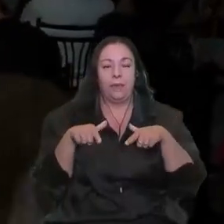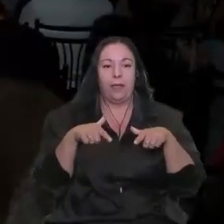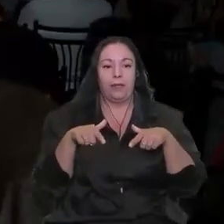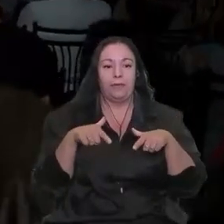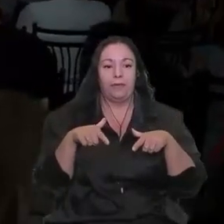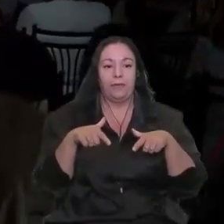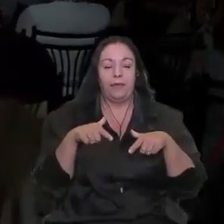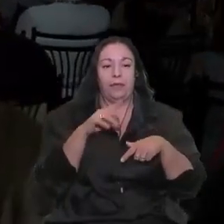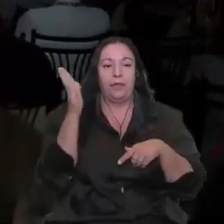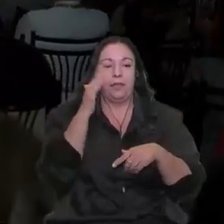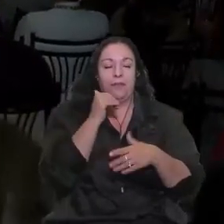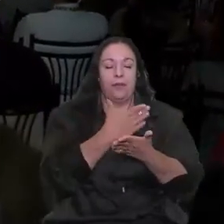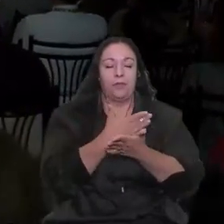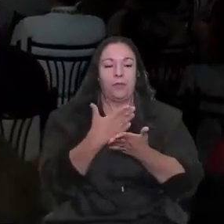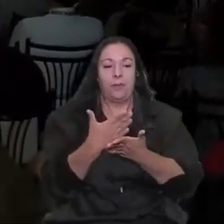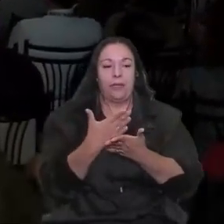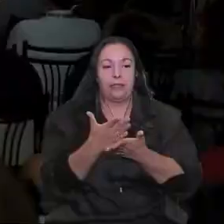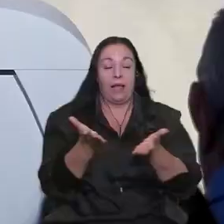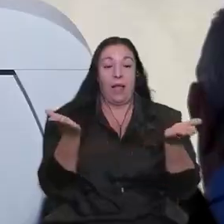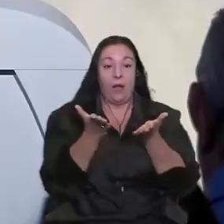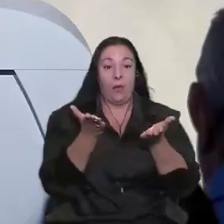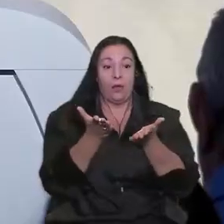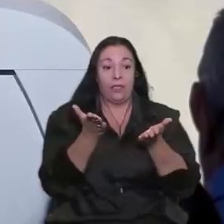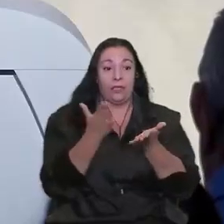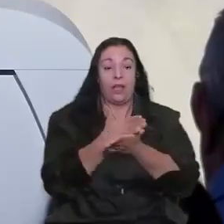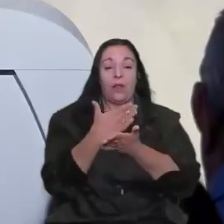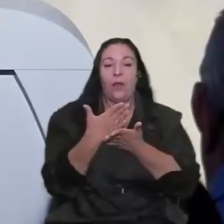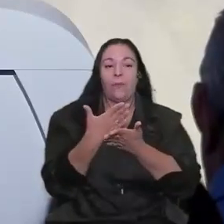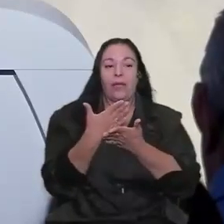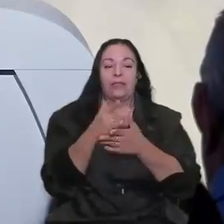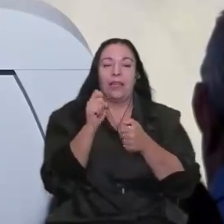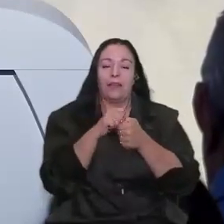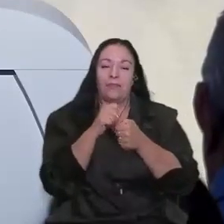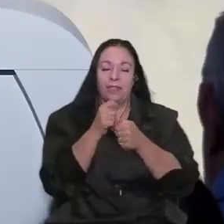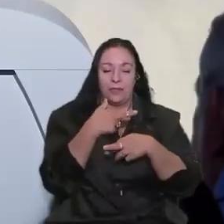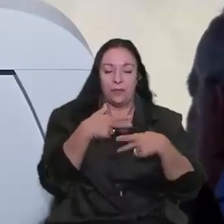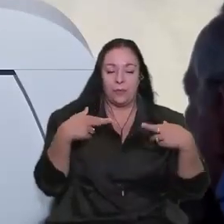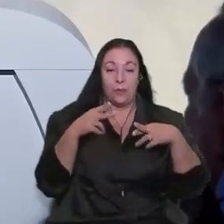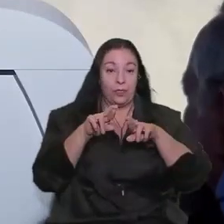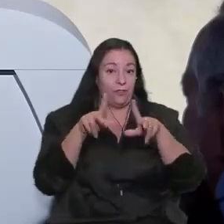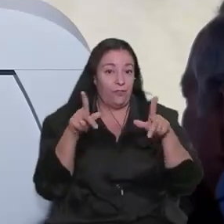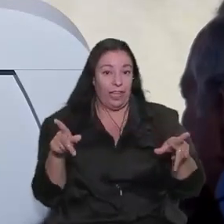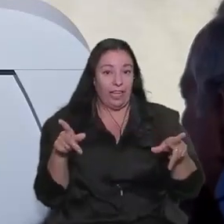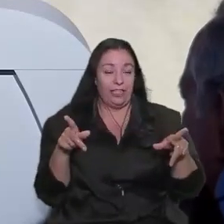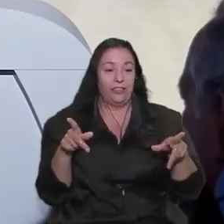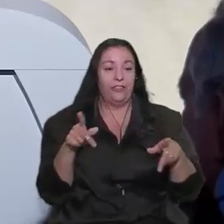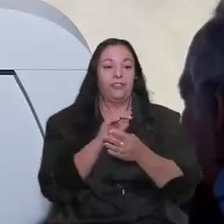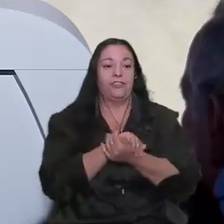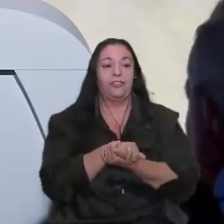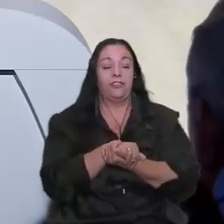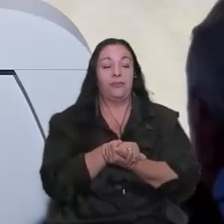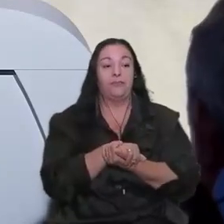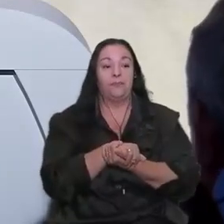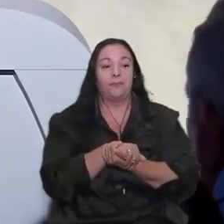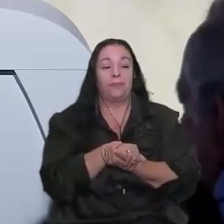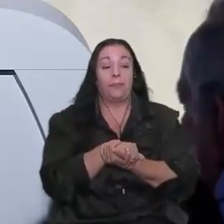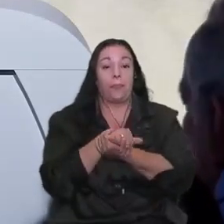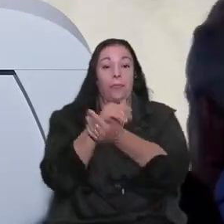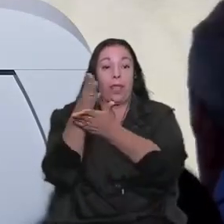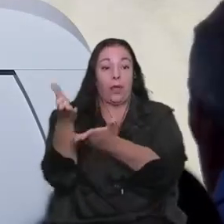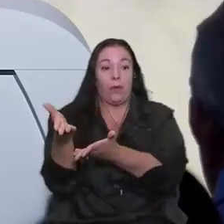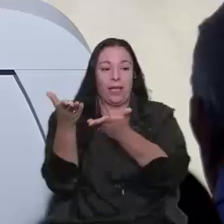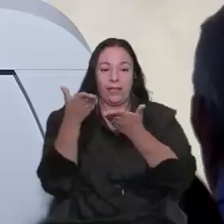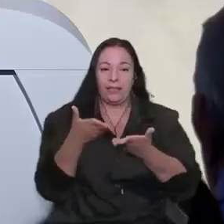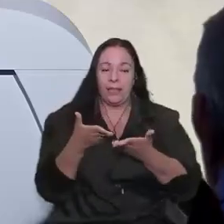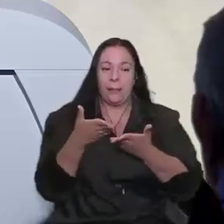E vamos começar. Hoje eu quero começar fazendo uma coisa diferente, que eu recebi